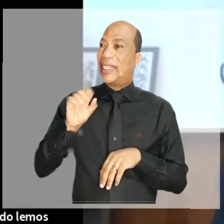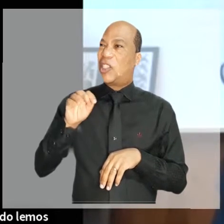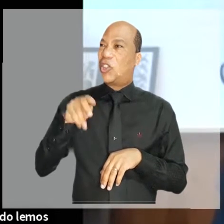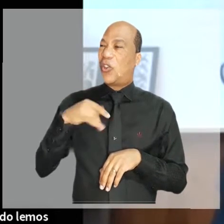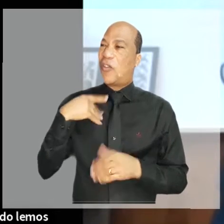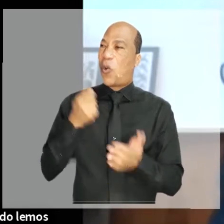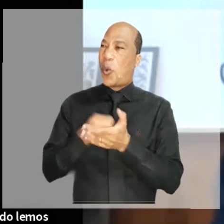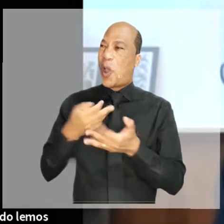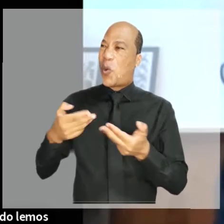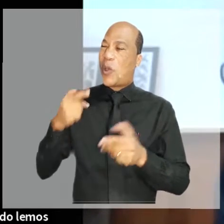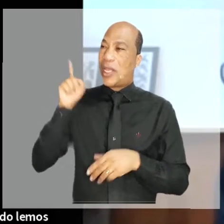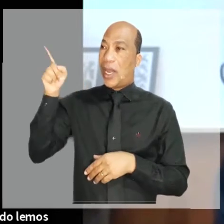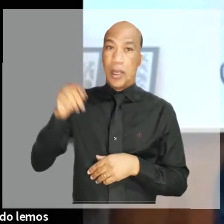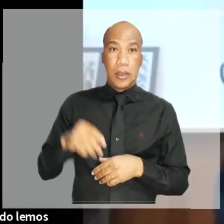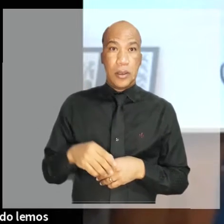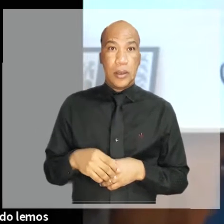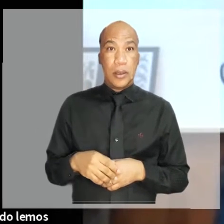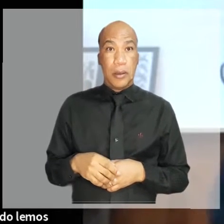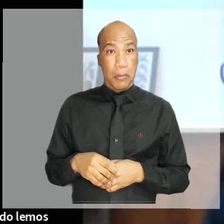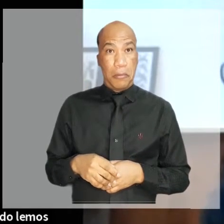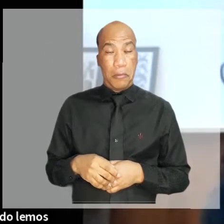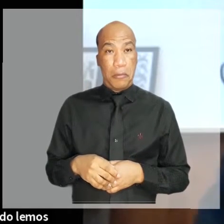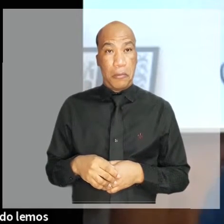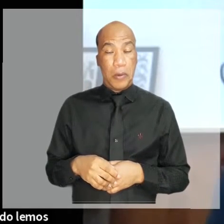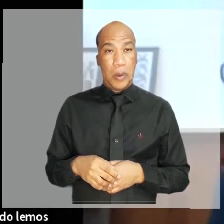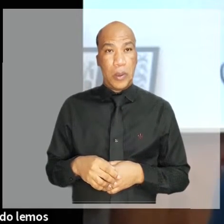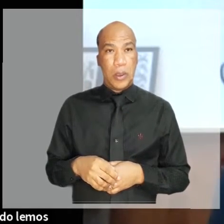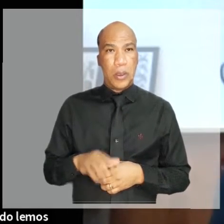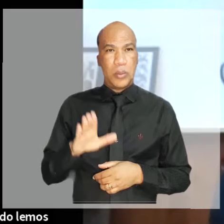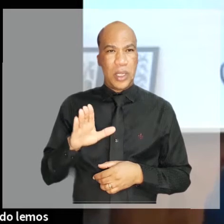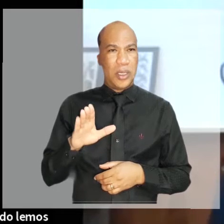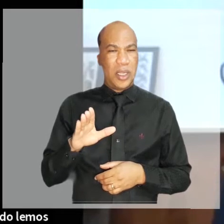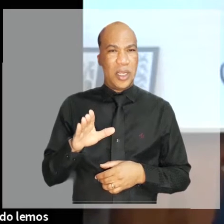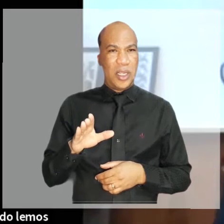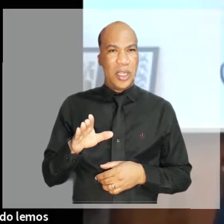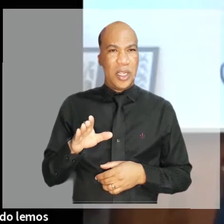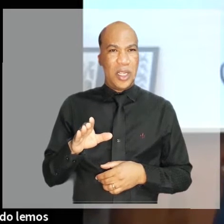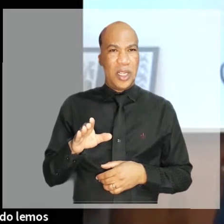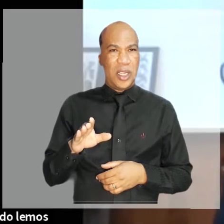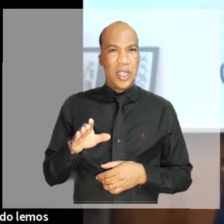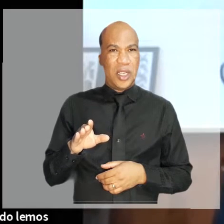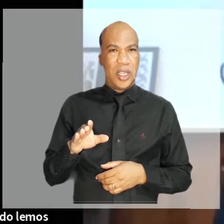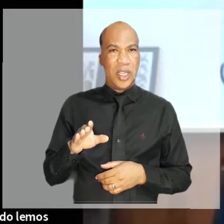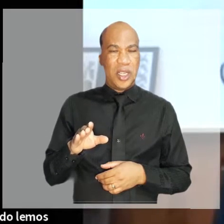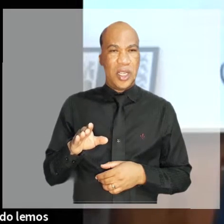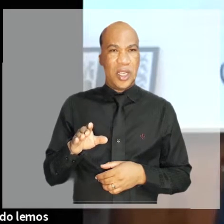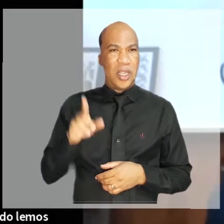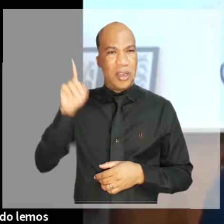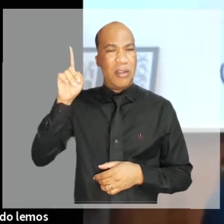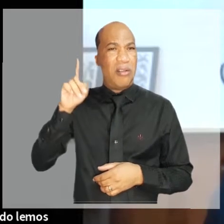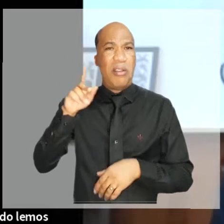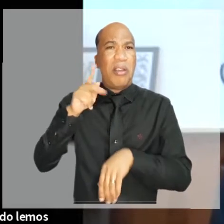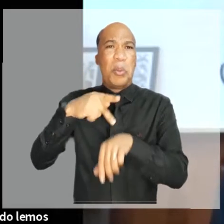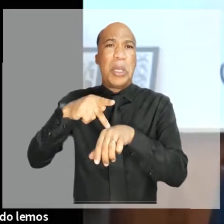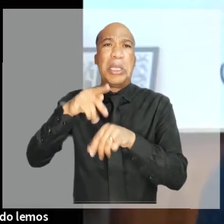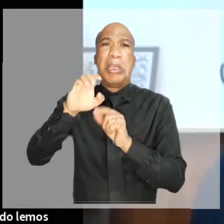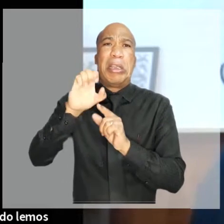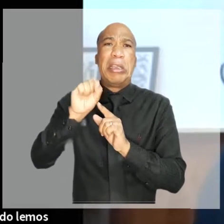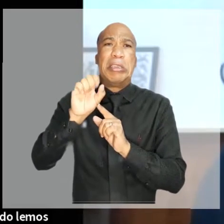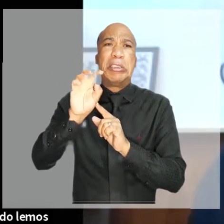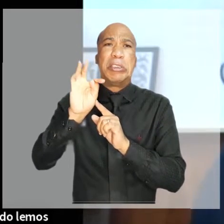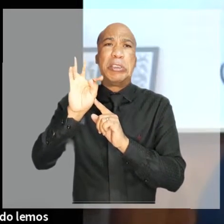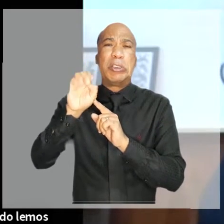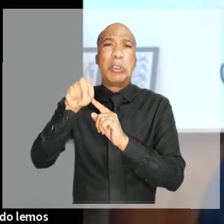A Índia fez a mesma coisa. E muita gente fala, pô, Ronaldo, mas a Estônia tem 1,3 milhão de habitantes.